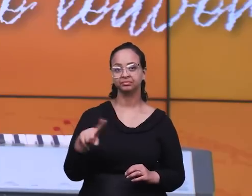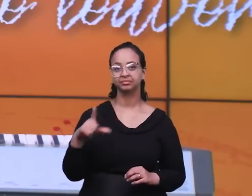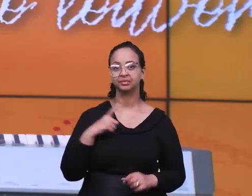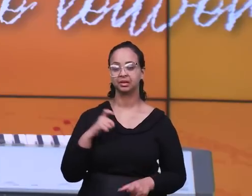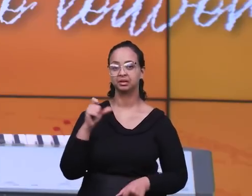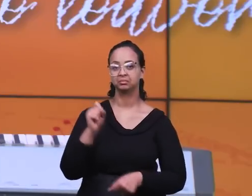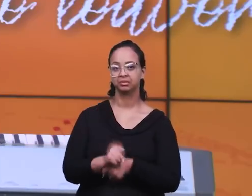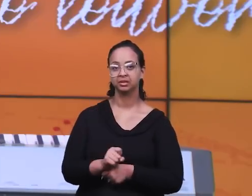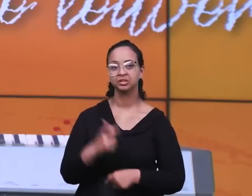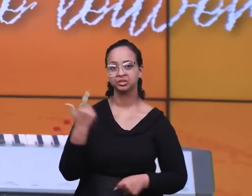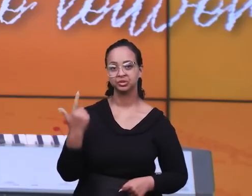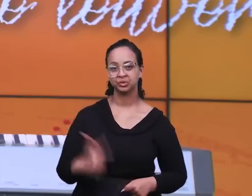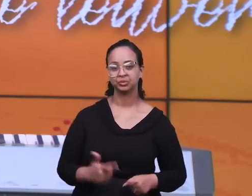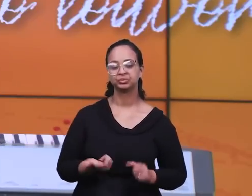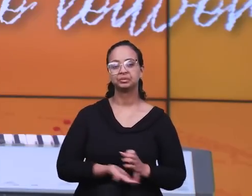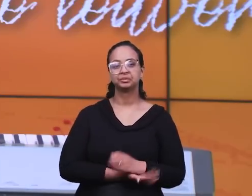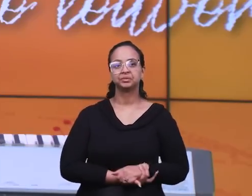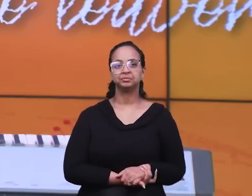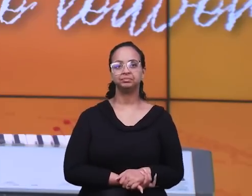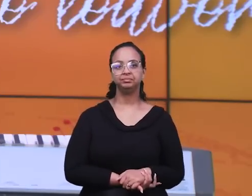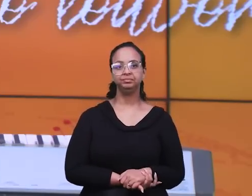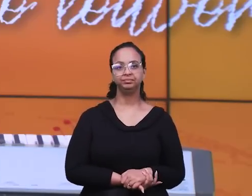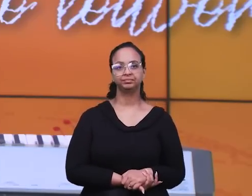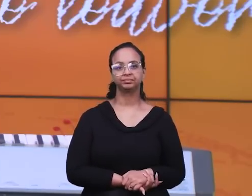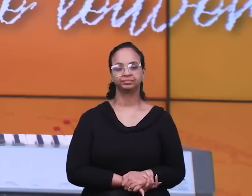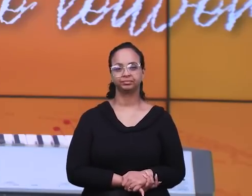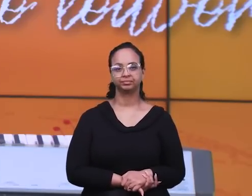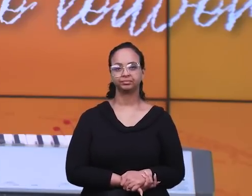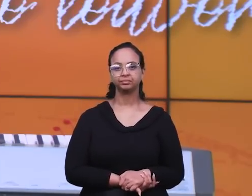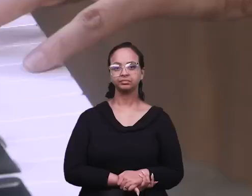E uma pausa no final. Vamos de novo?